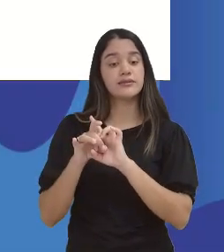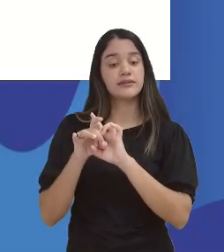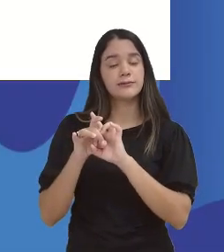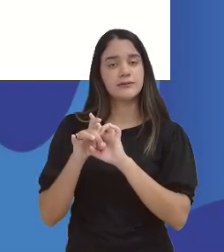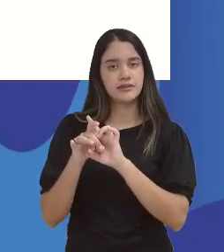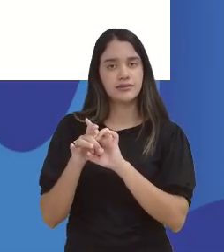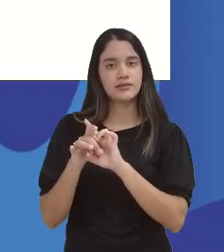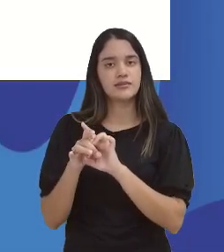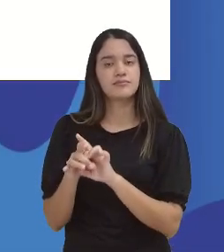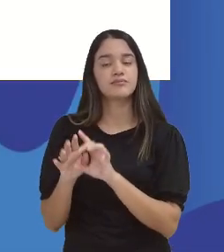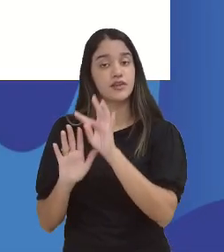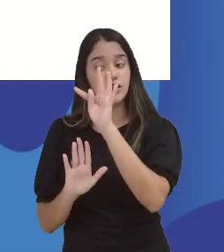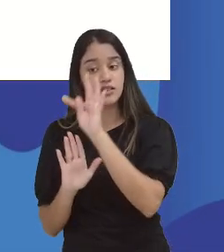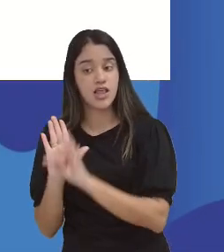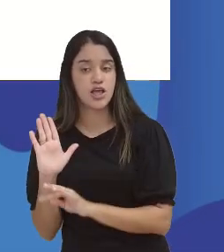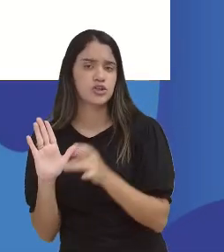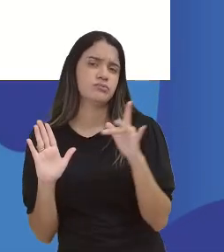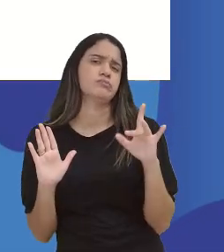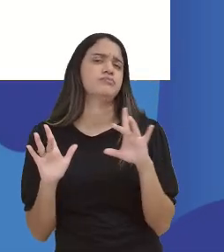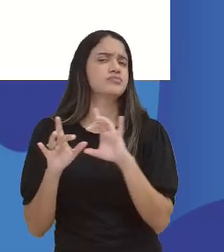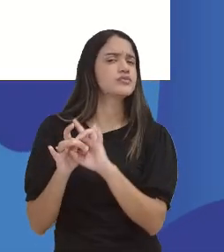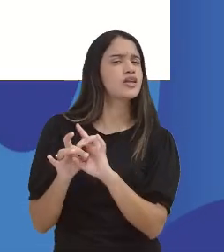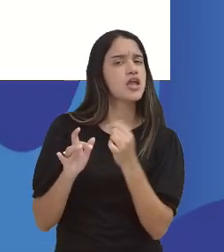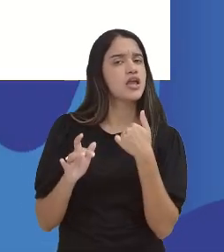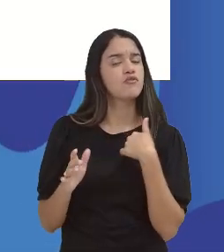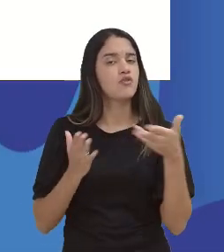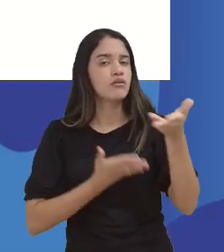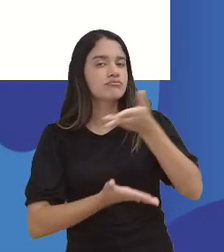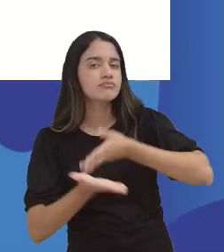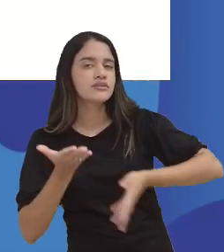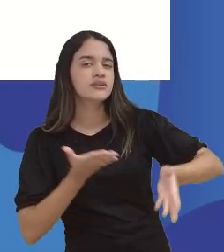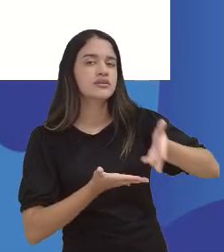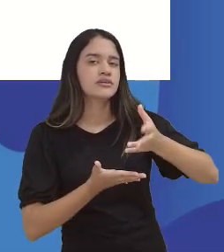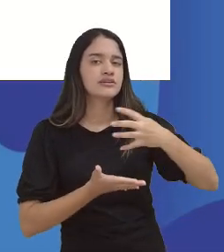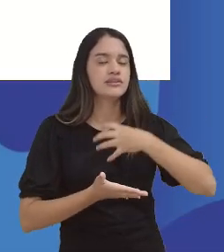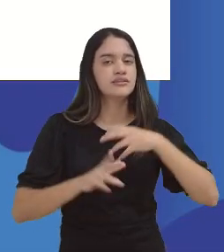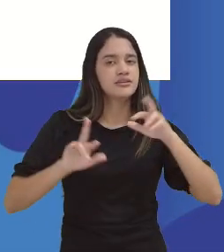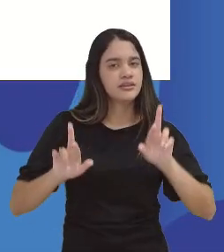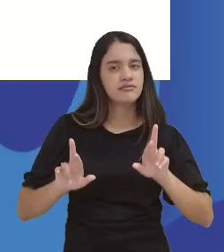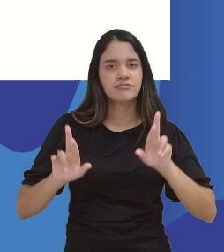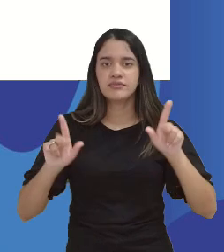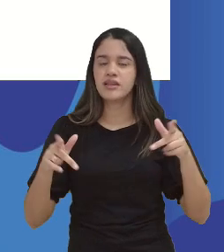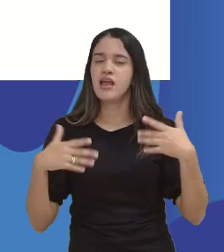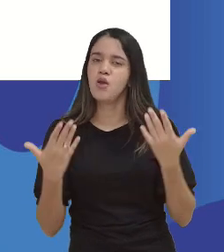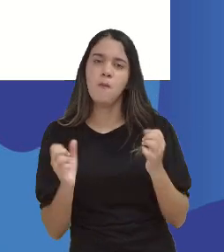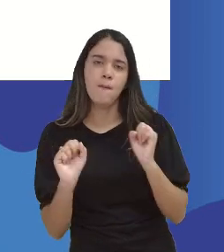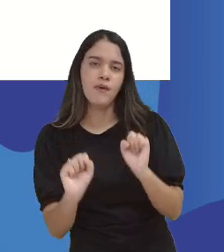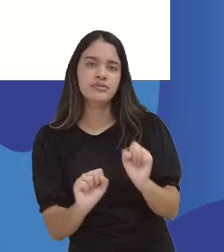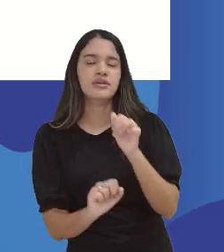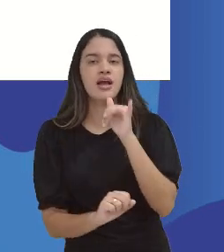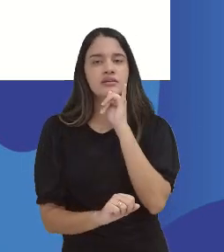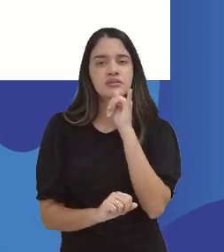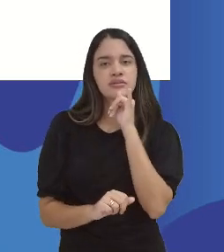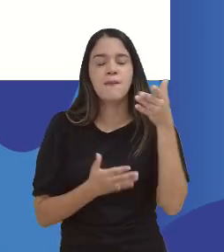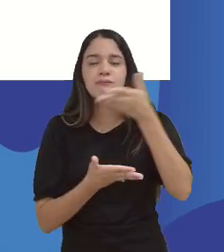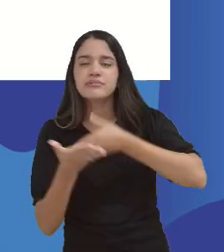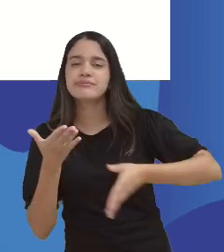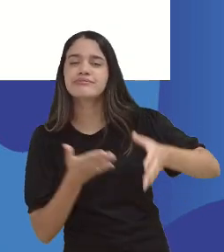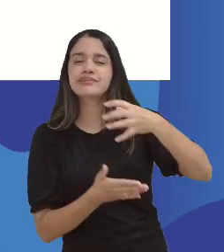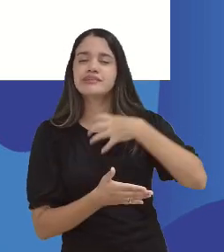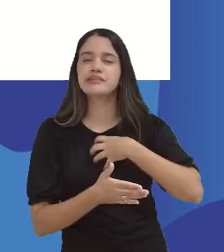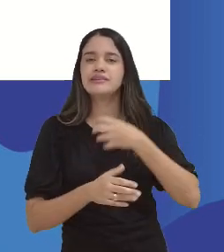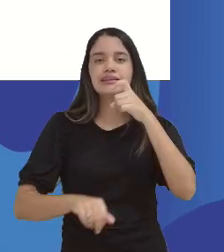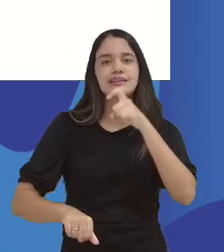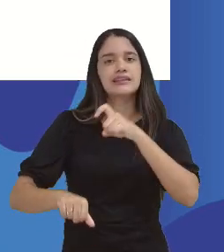uma parte e outra do texto, eu vou estabelecer um sentido diferente. Eu posso estabelecer um sentido de